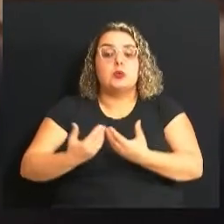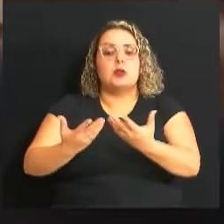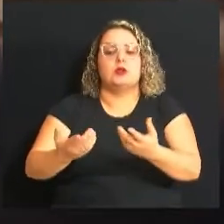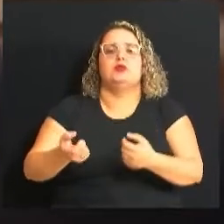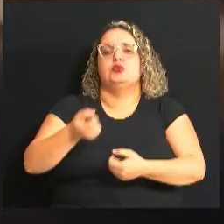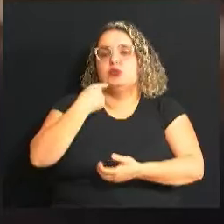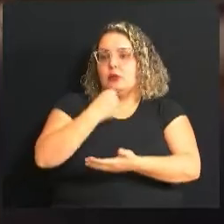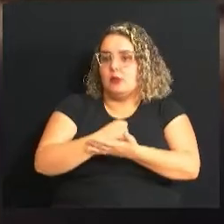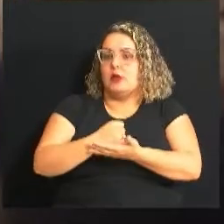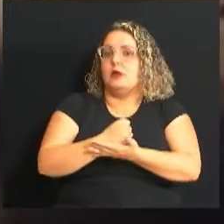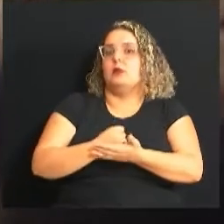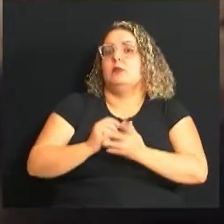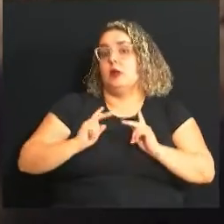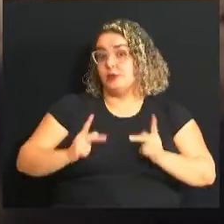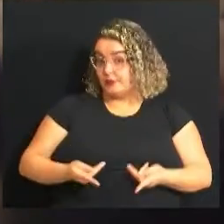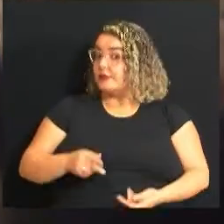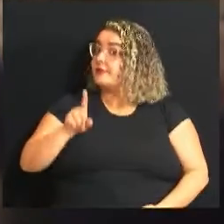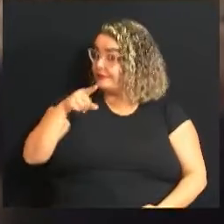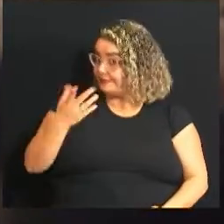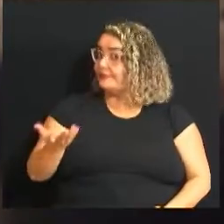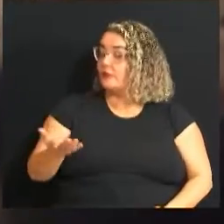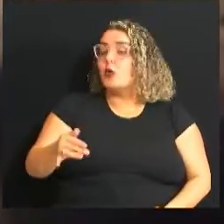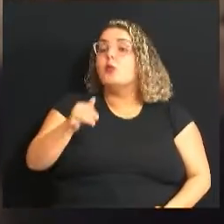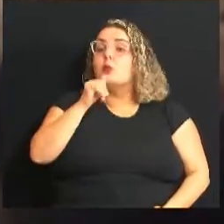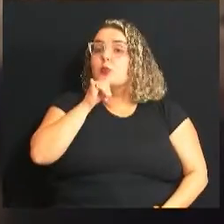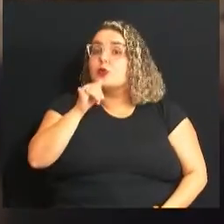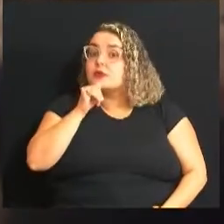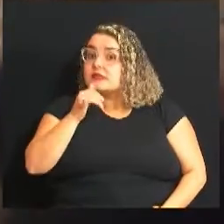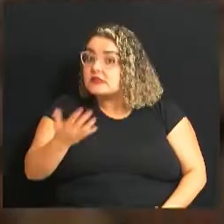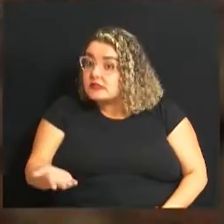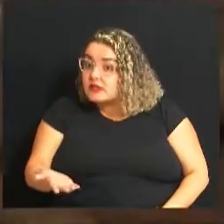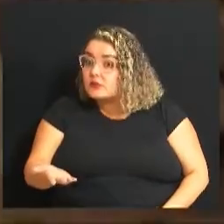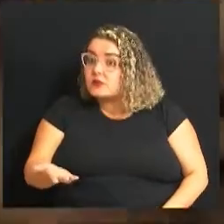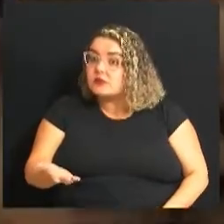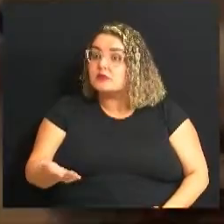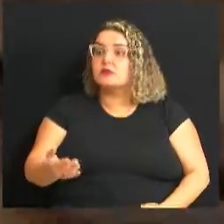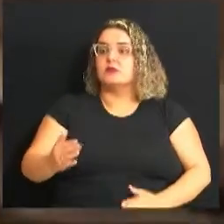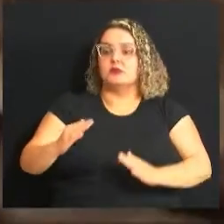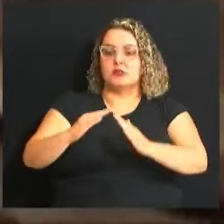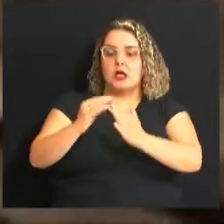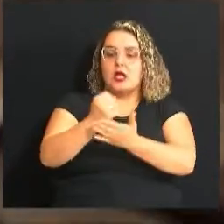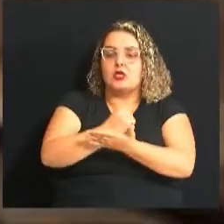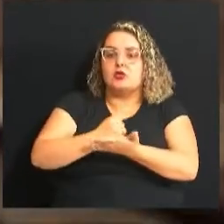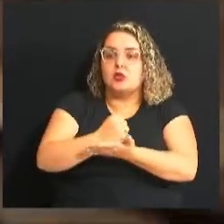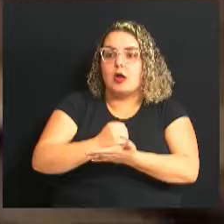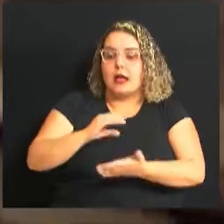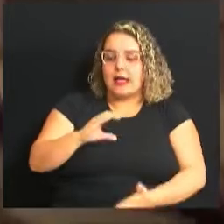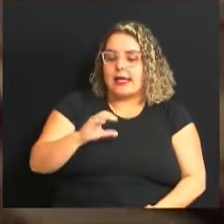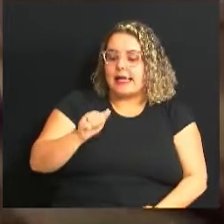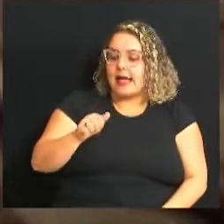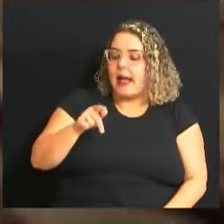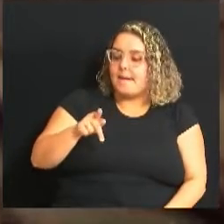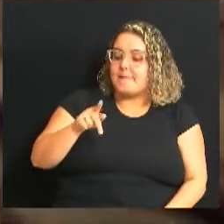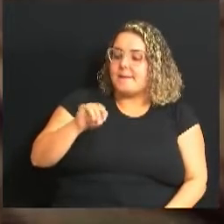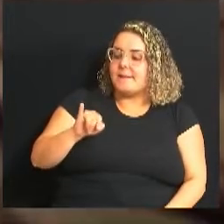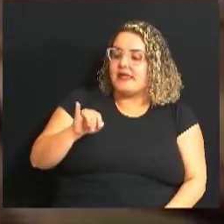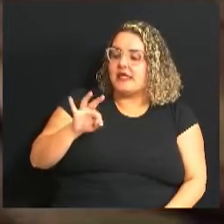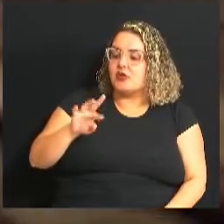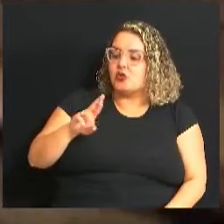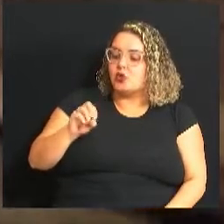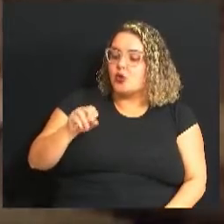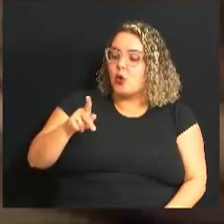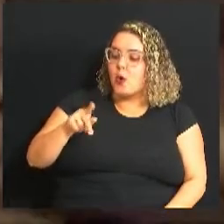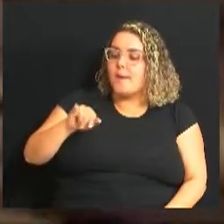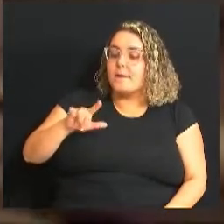para a espécie humana. Tá? Por exemplo, que está nas farmácias hoje o captopril. Veio da onde? Do veneno